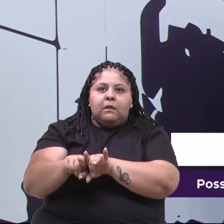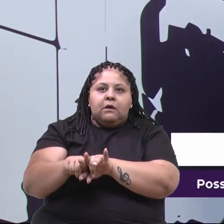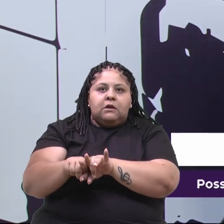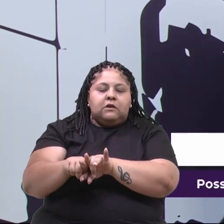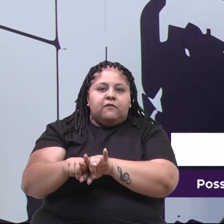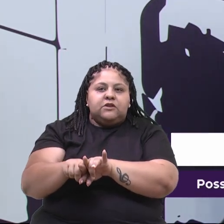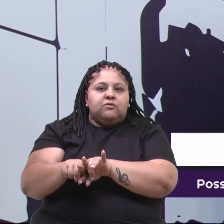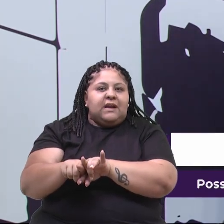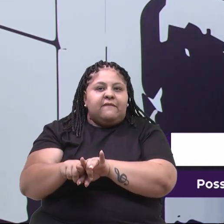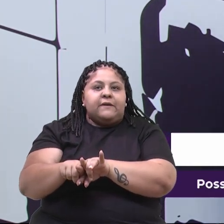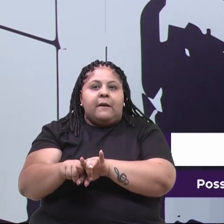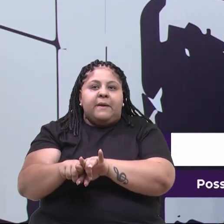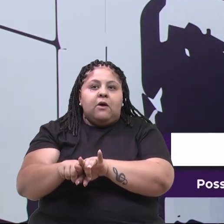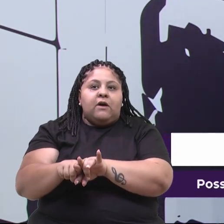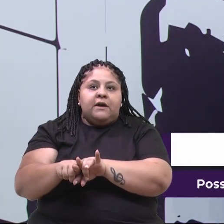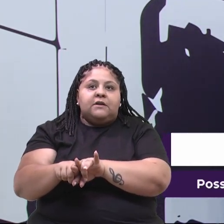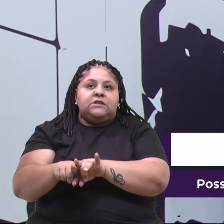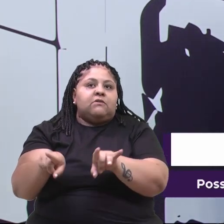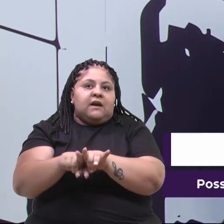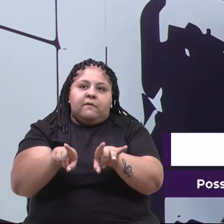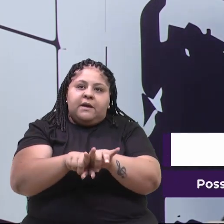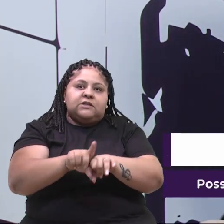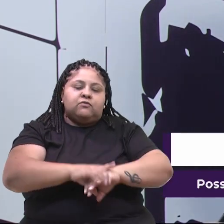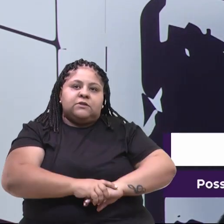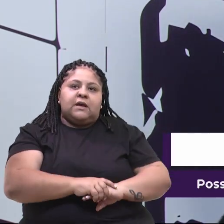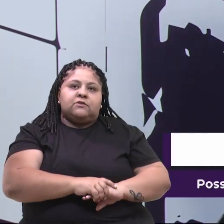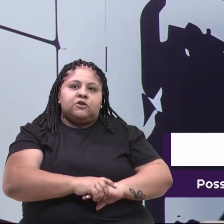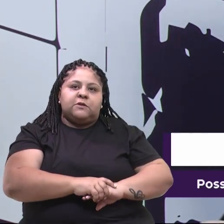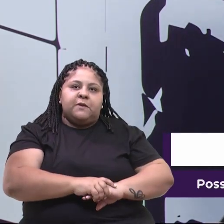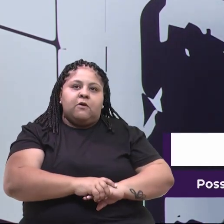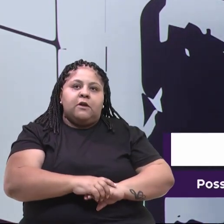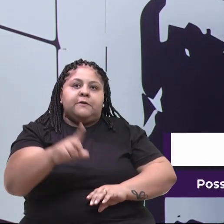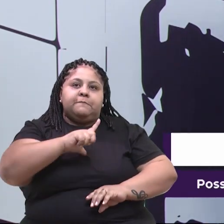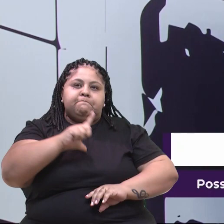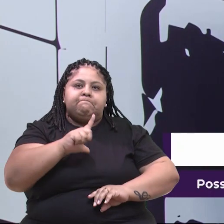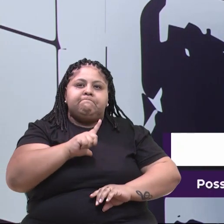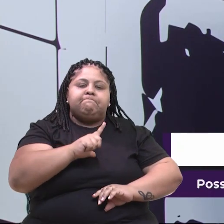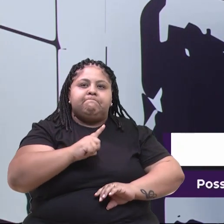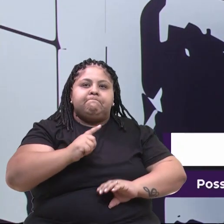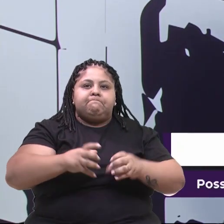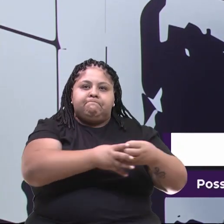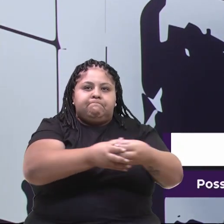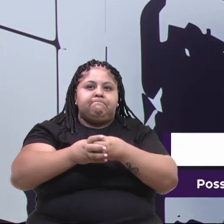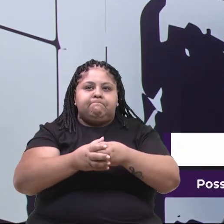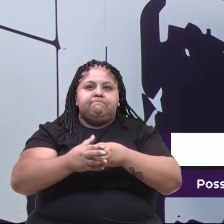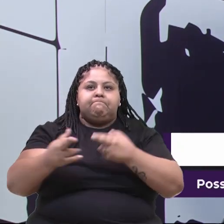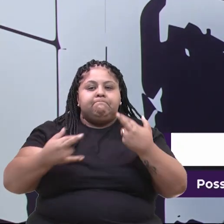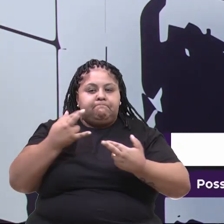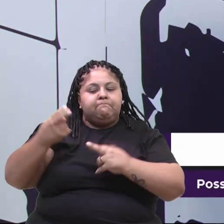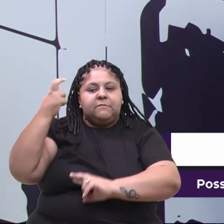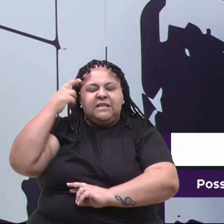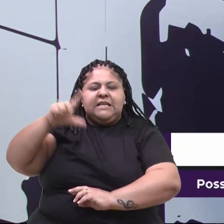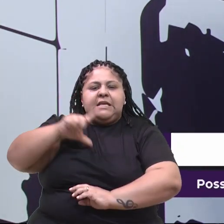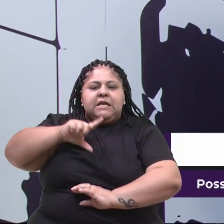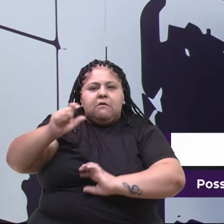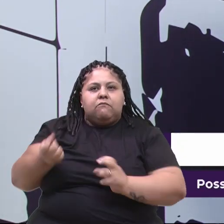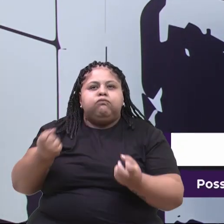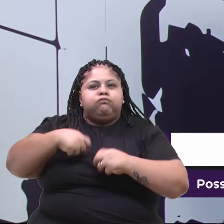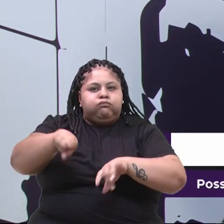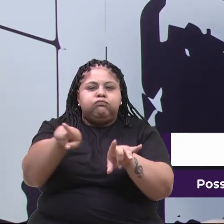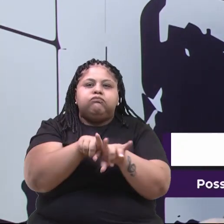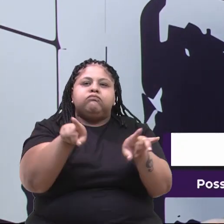divulgar, tudo aquilo que nós temos de turismo em Caxias do Sul. Porque não tenho dúvida, o turismo, o esporte e a cultura têm capacidade, inclusive,